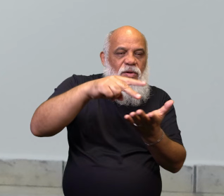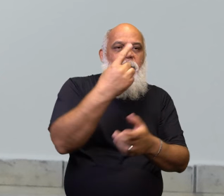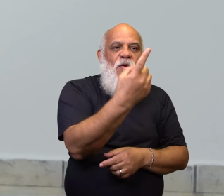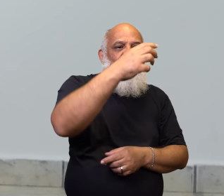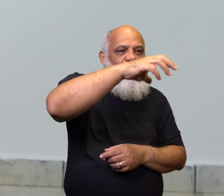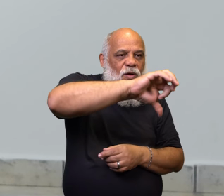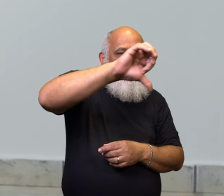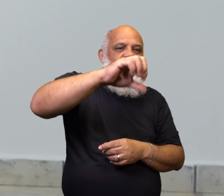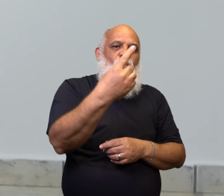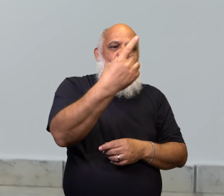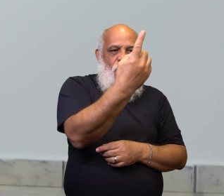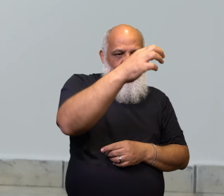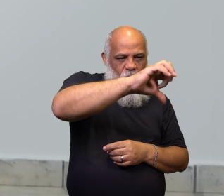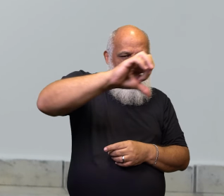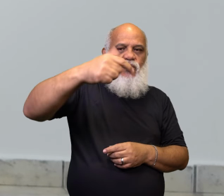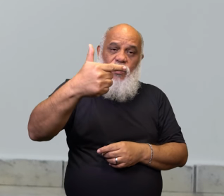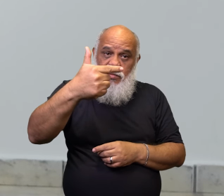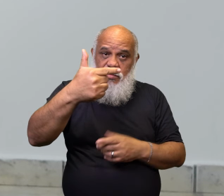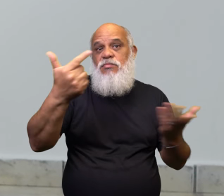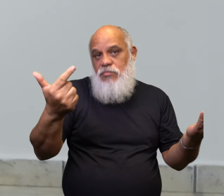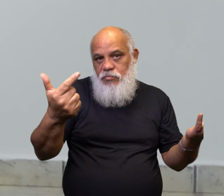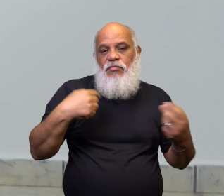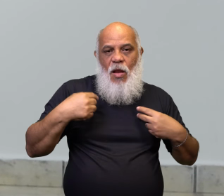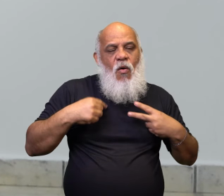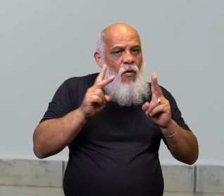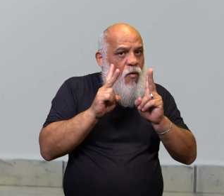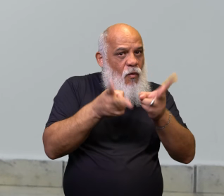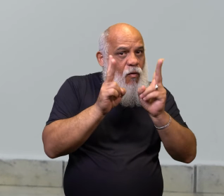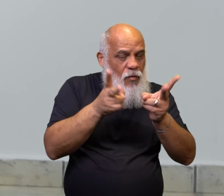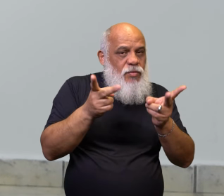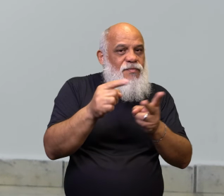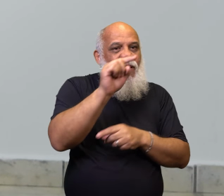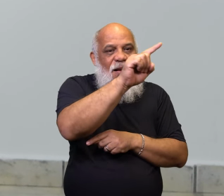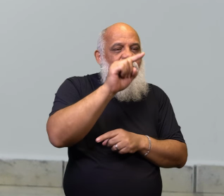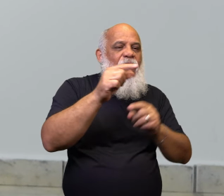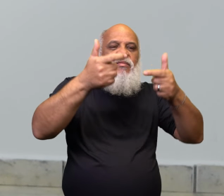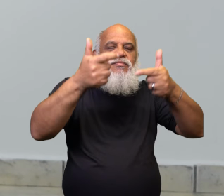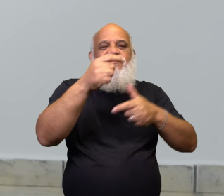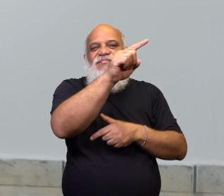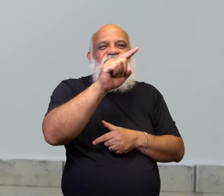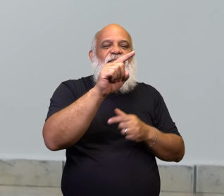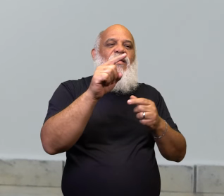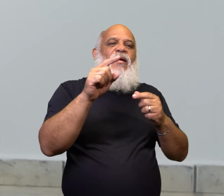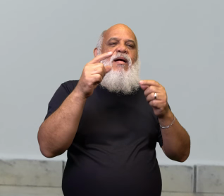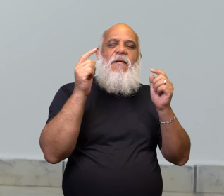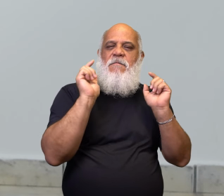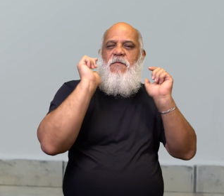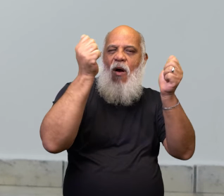não queria parar de dançar. Olha para vocês que legal. E lá na nossa boate, que era o grande Chico, olha para